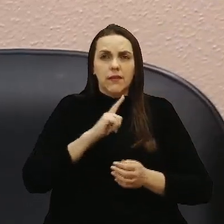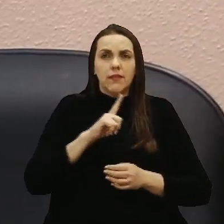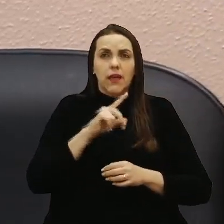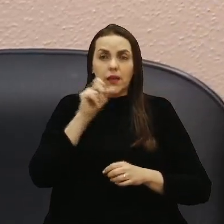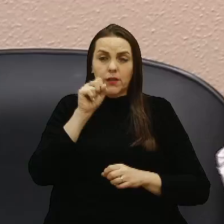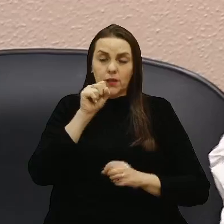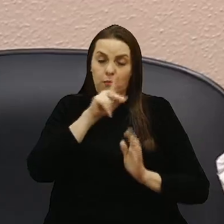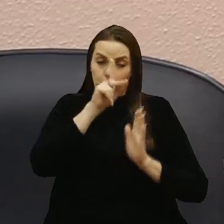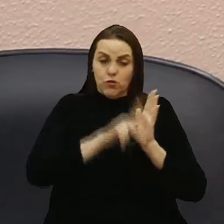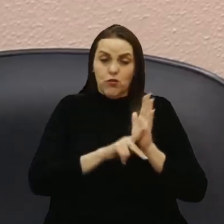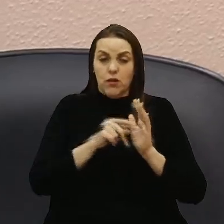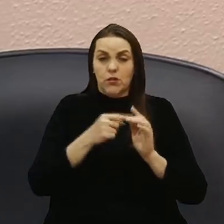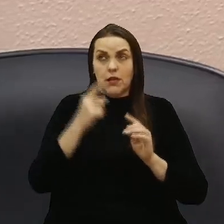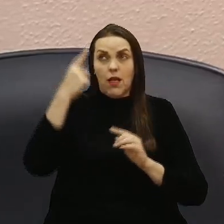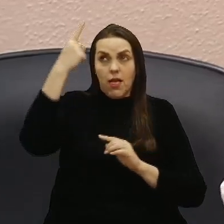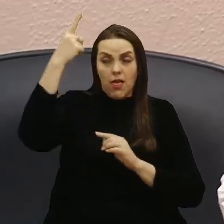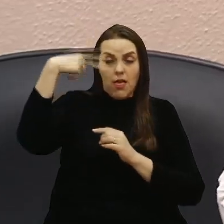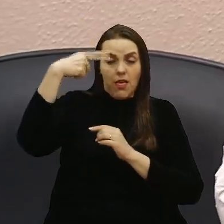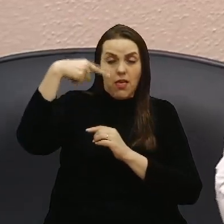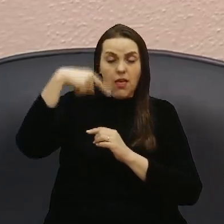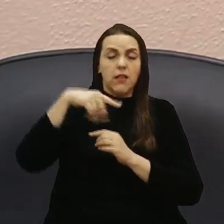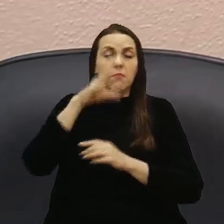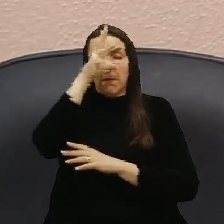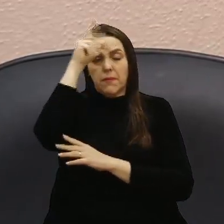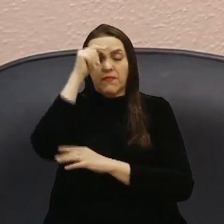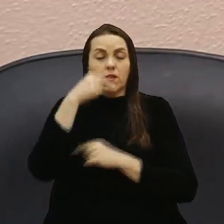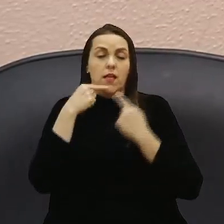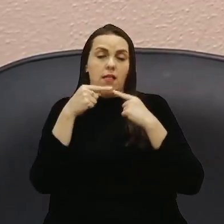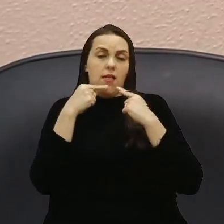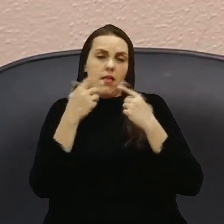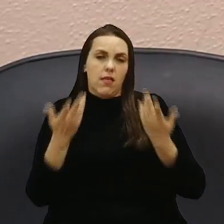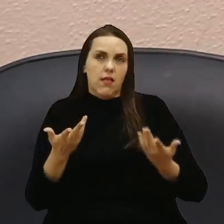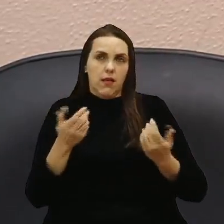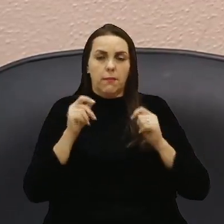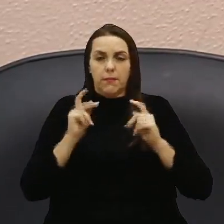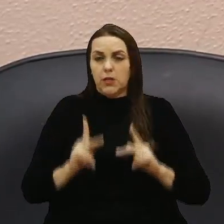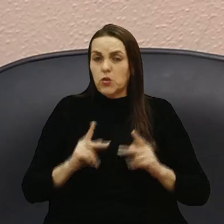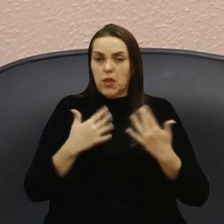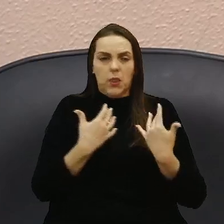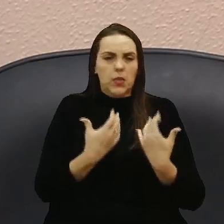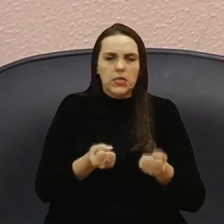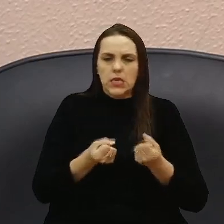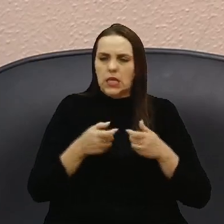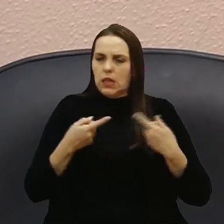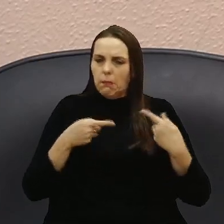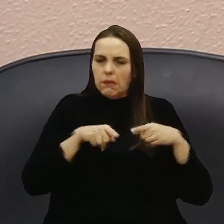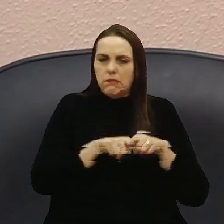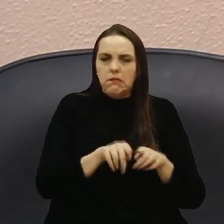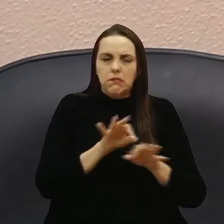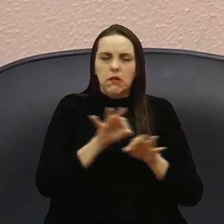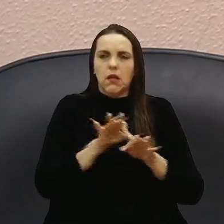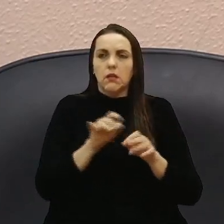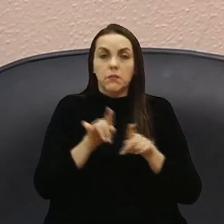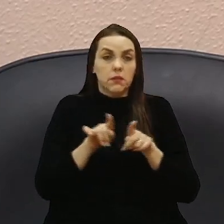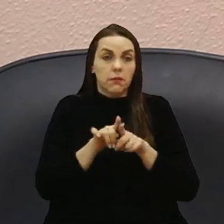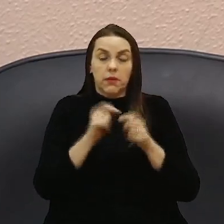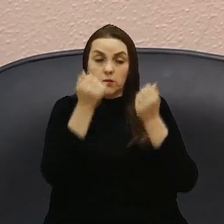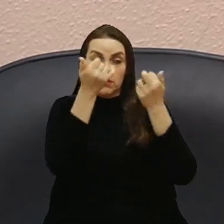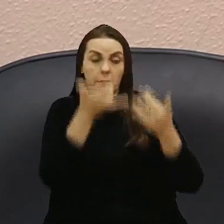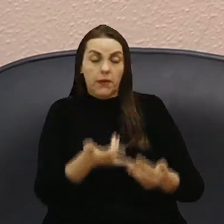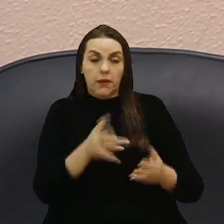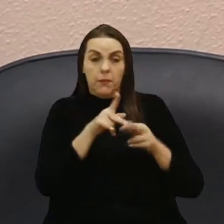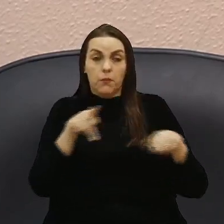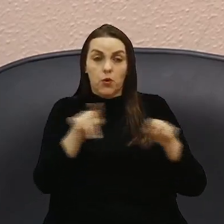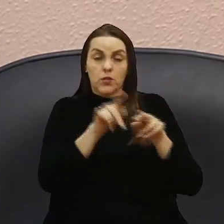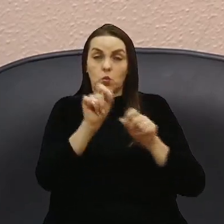cima para baixo, depois a prefeitura reclama que as pessoas não aderem às coisas, mas também não dialogam com a população sobre isso.